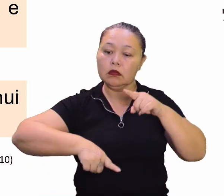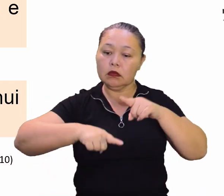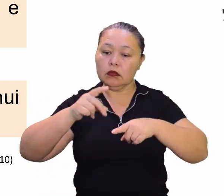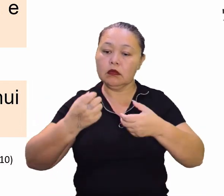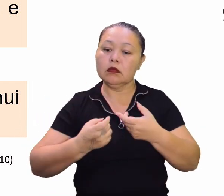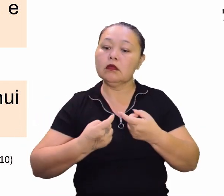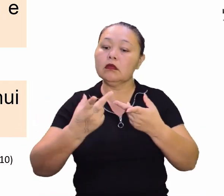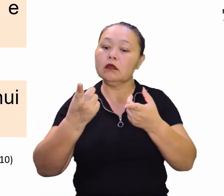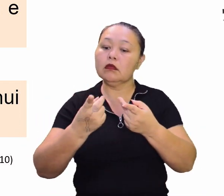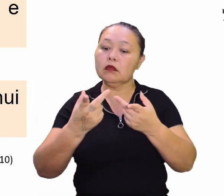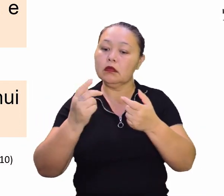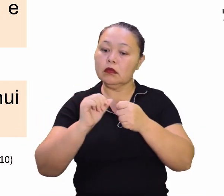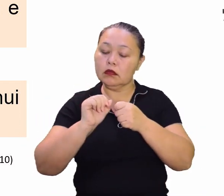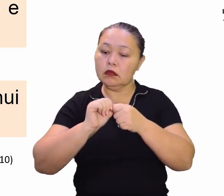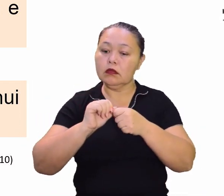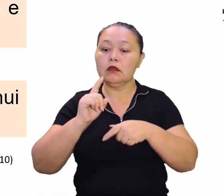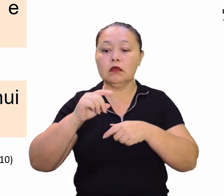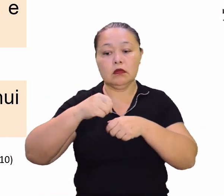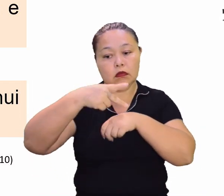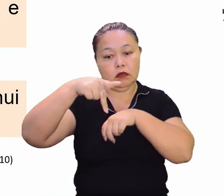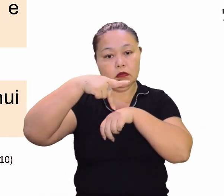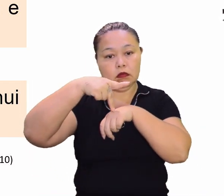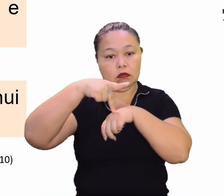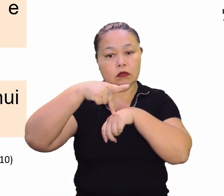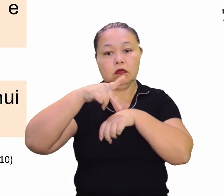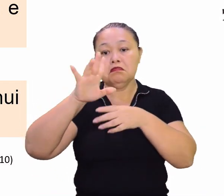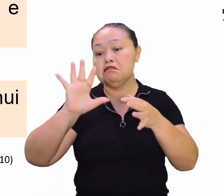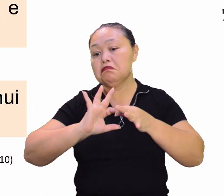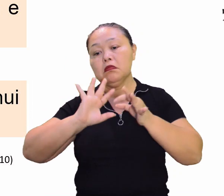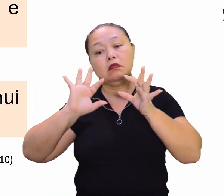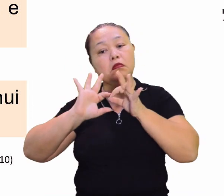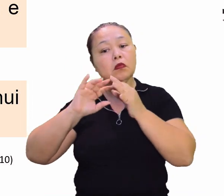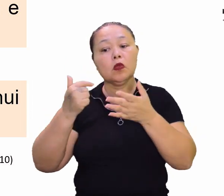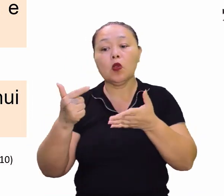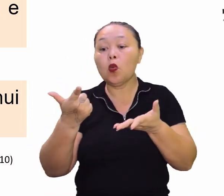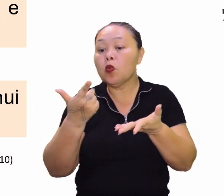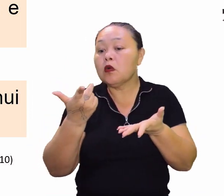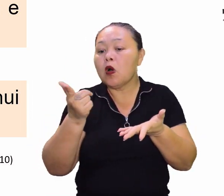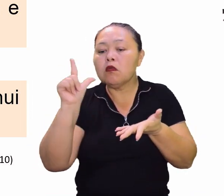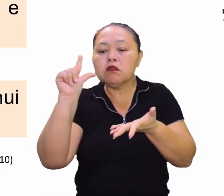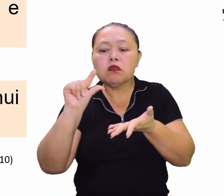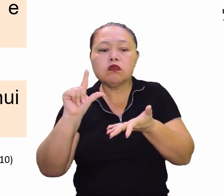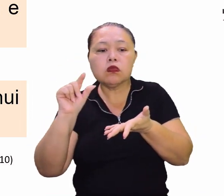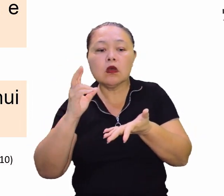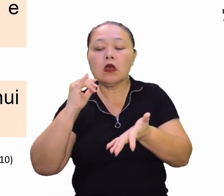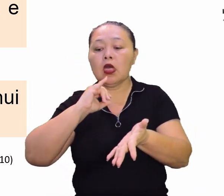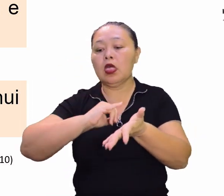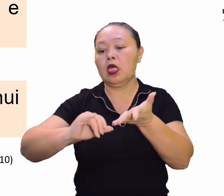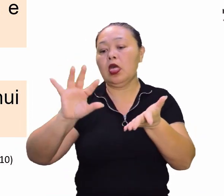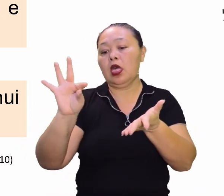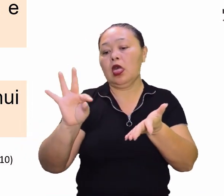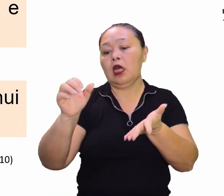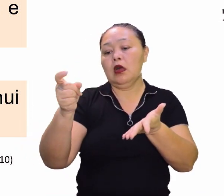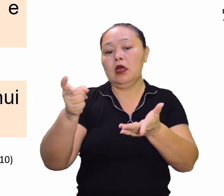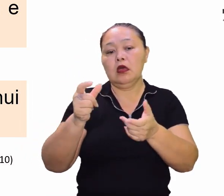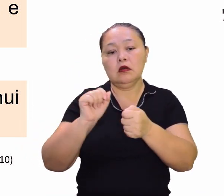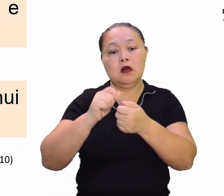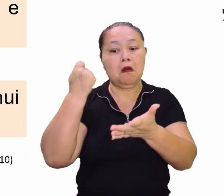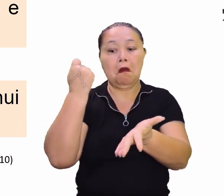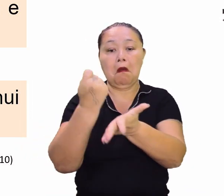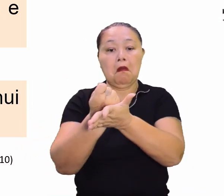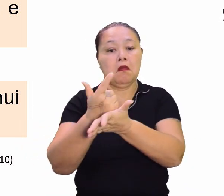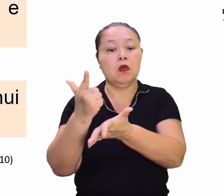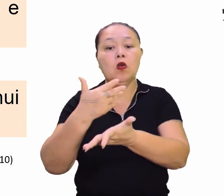extremamente liberal, quase não há taxas e o governo não interfere na economia. Então, apesar